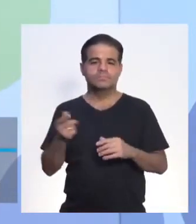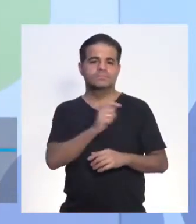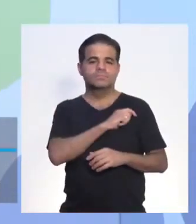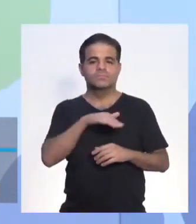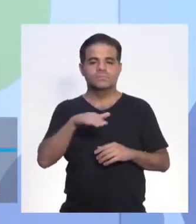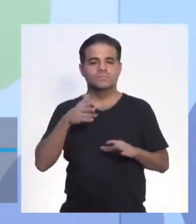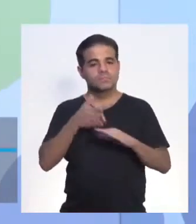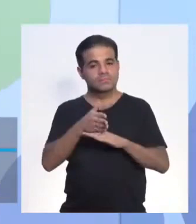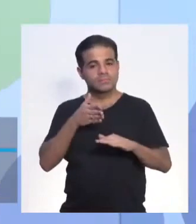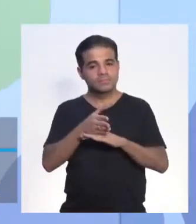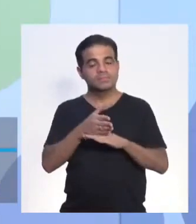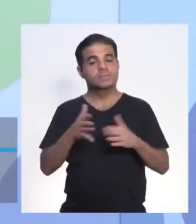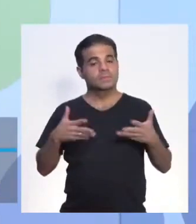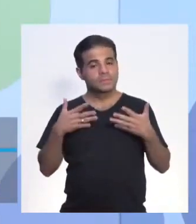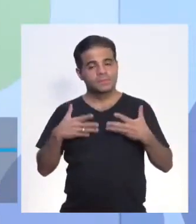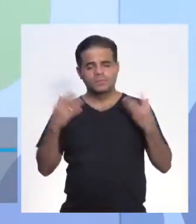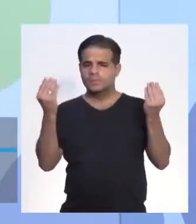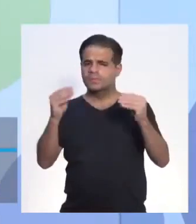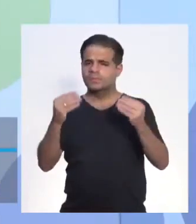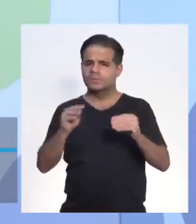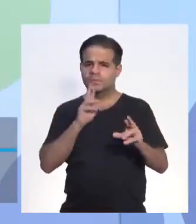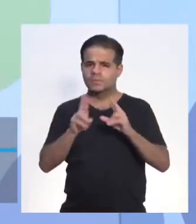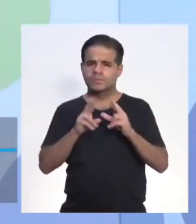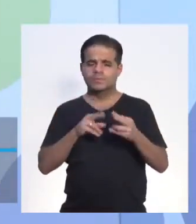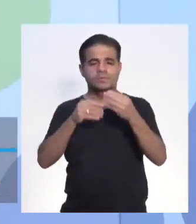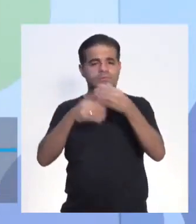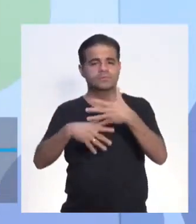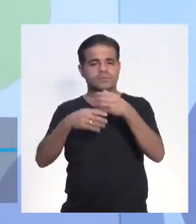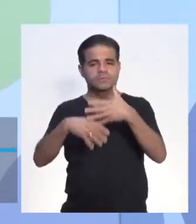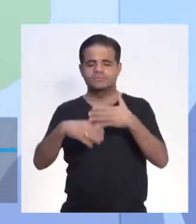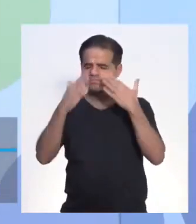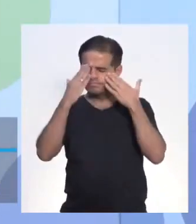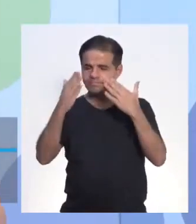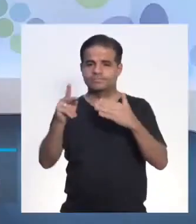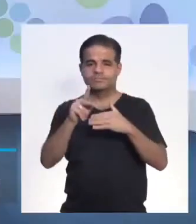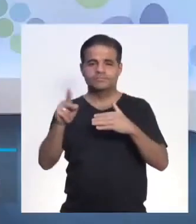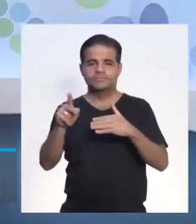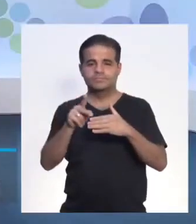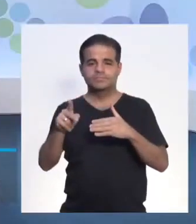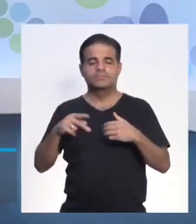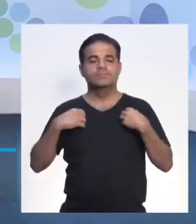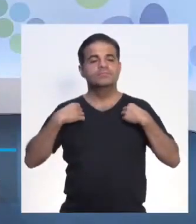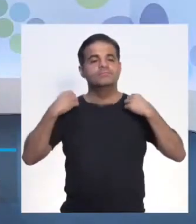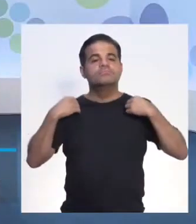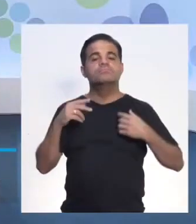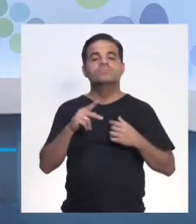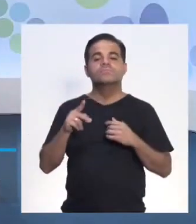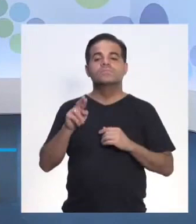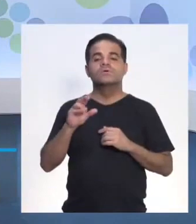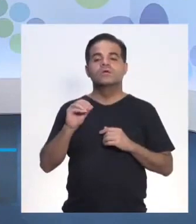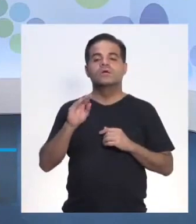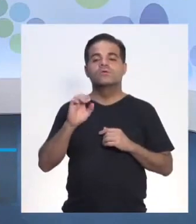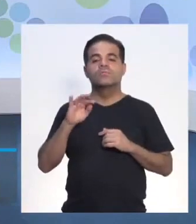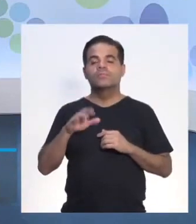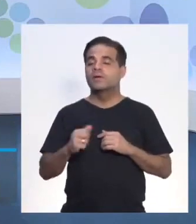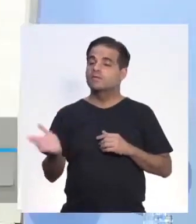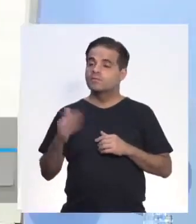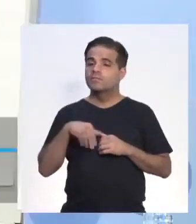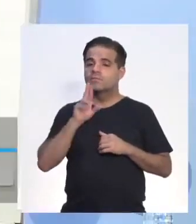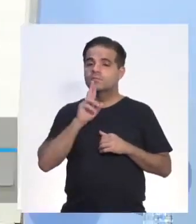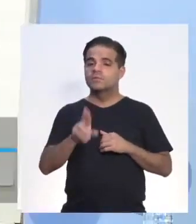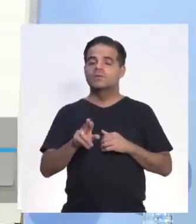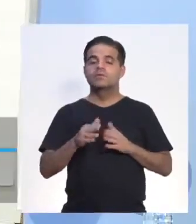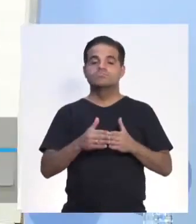a participarem, colocando as respostas lá no chat. Obrigada, professores. Professora Roberta, vamos para a resposta, então? Vamos